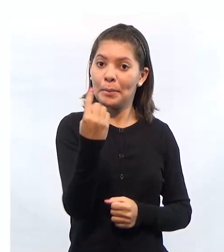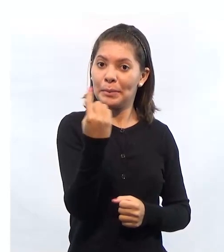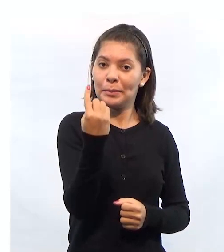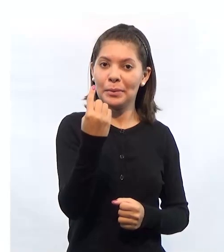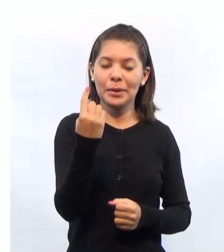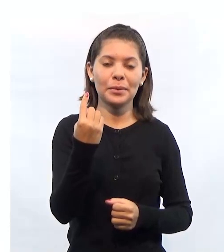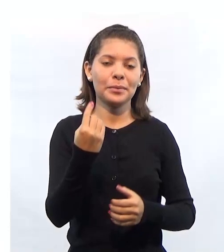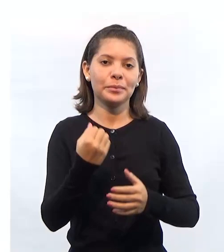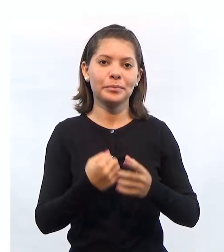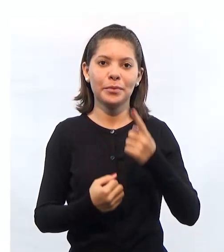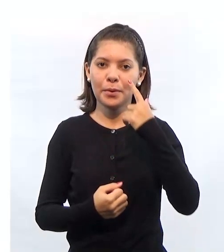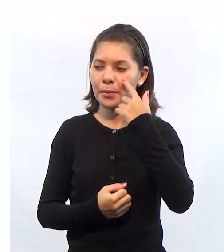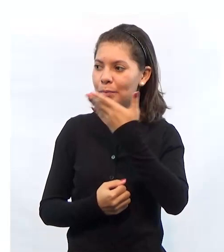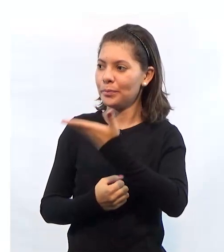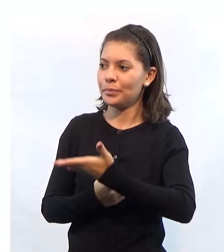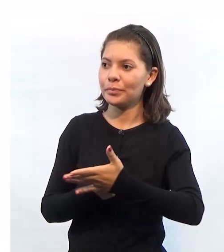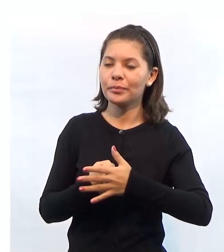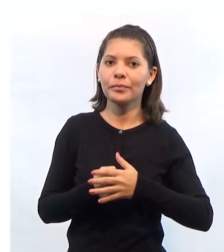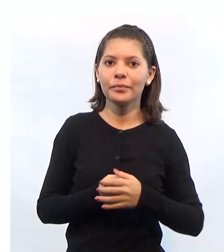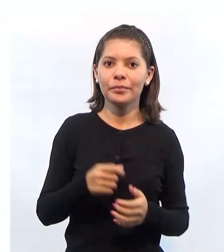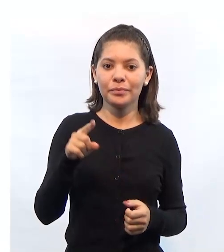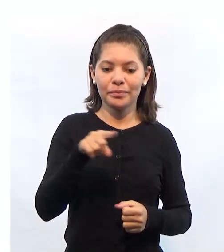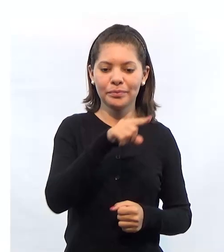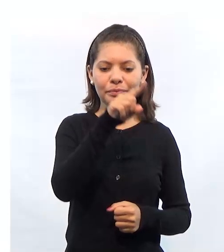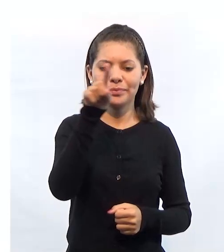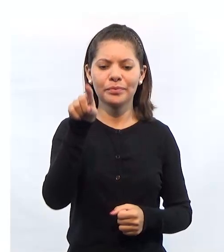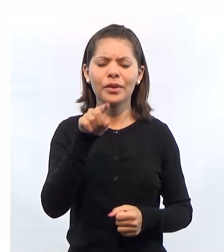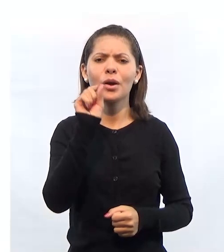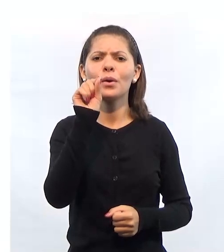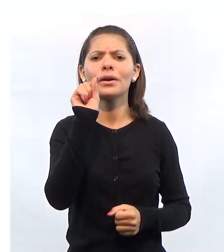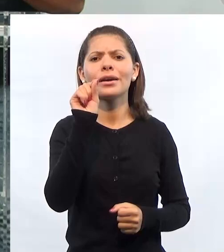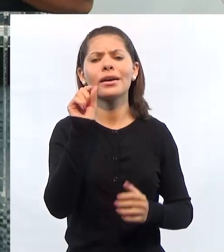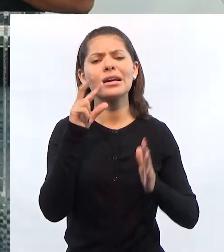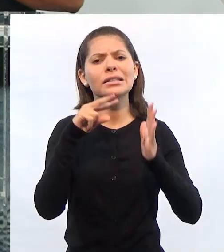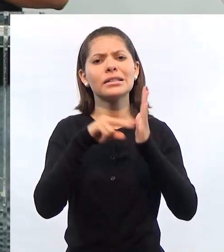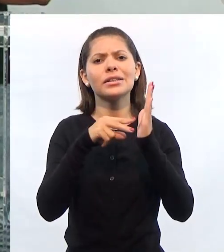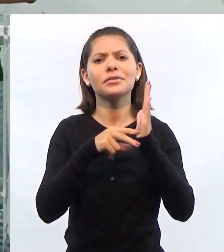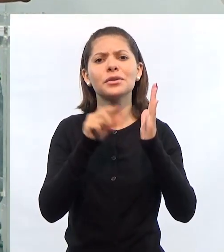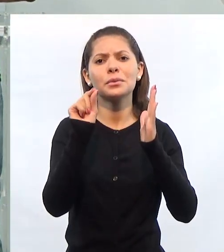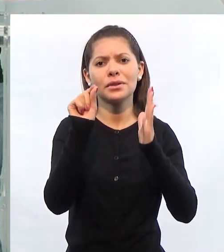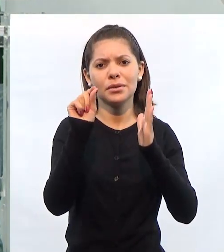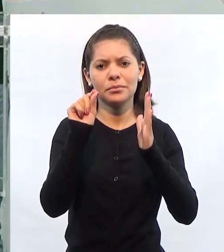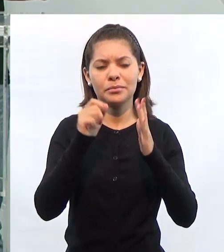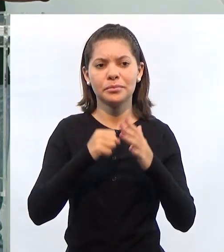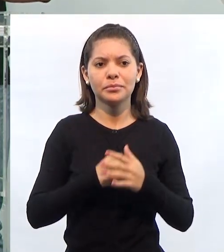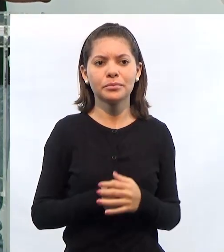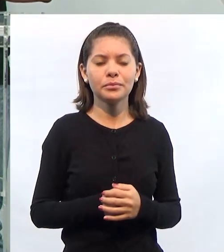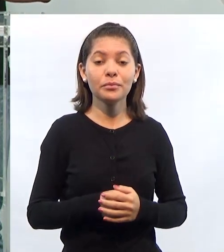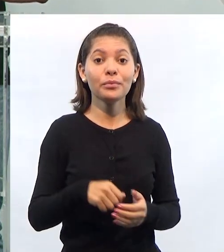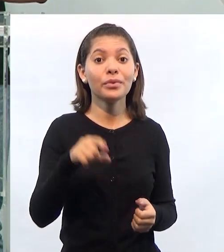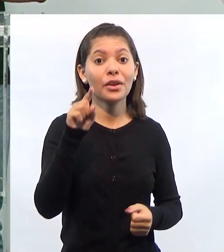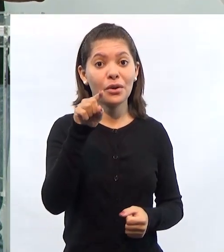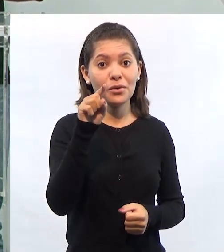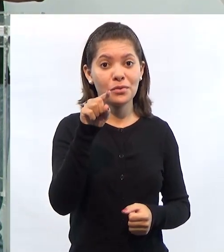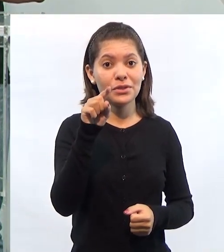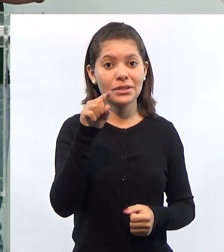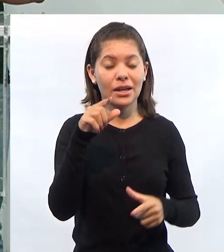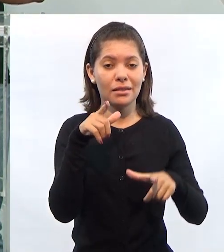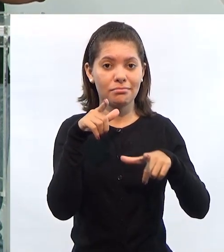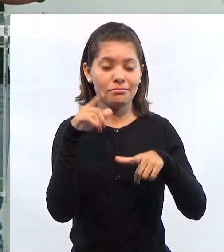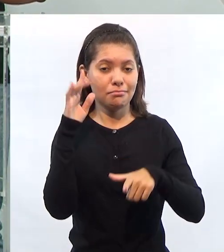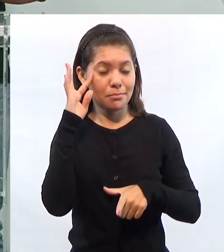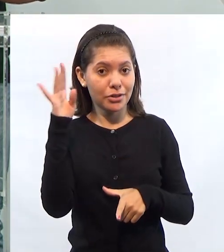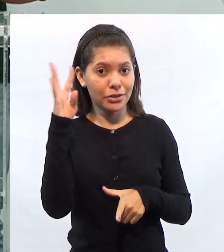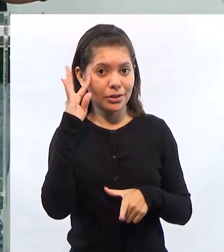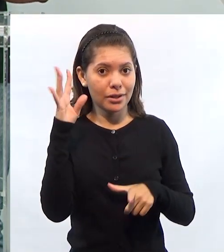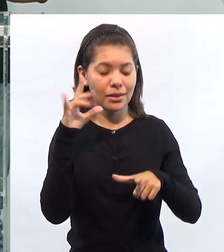nós temos matérias-primas. O que são matérias-primas? Se você